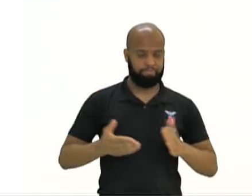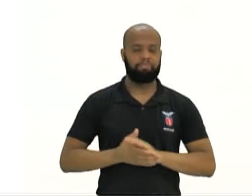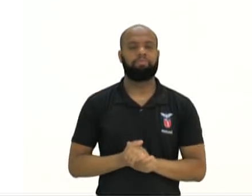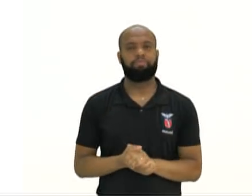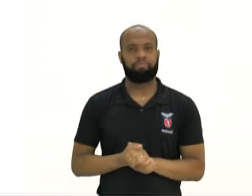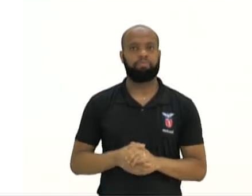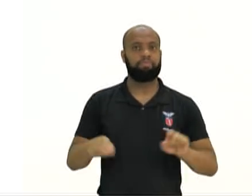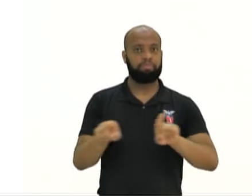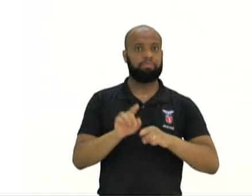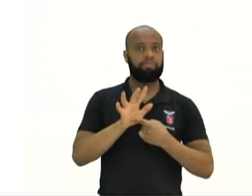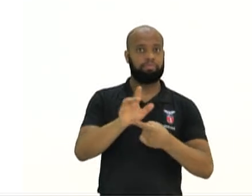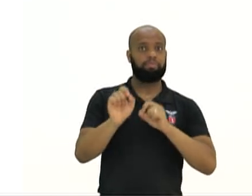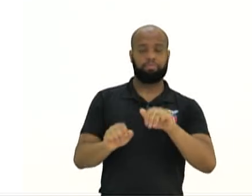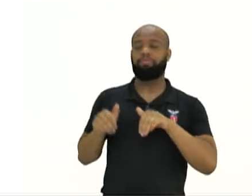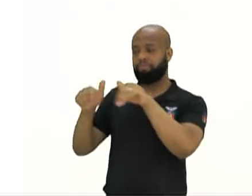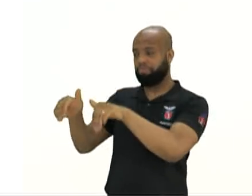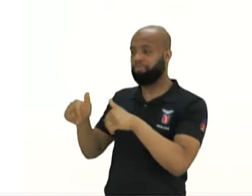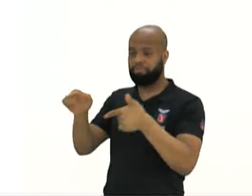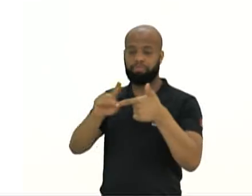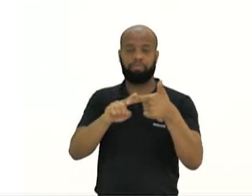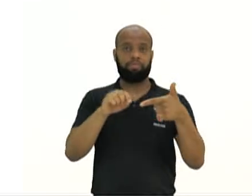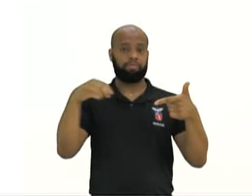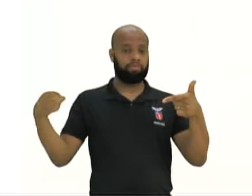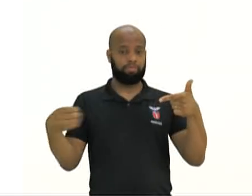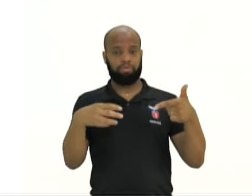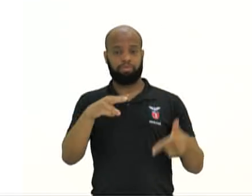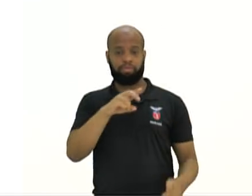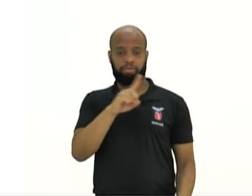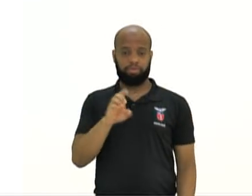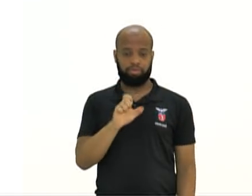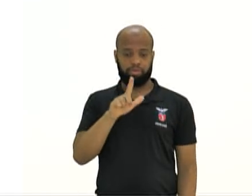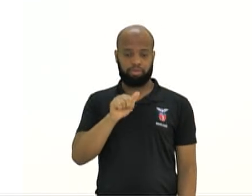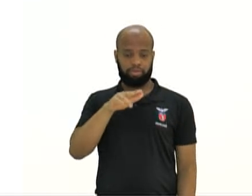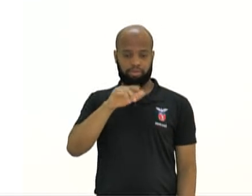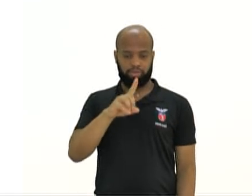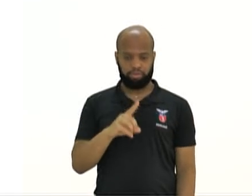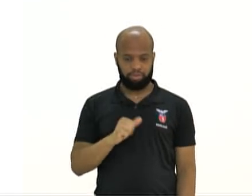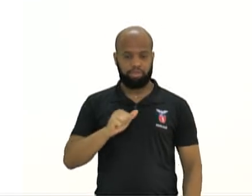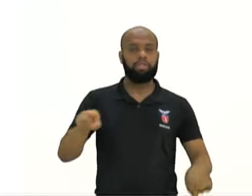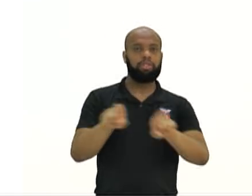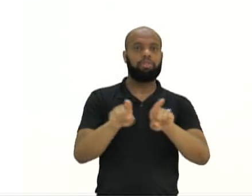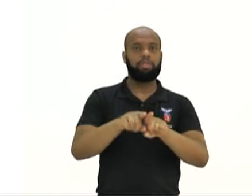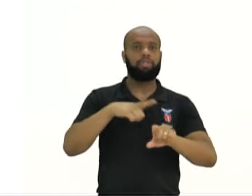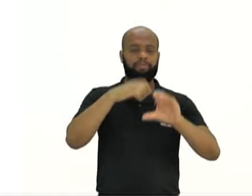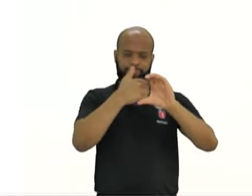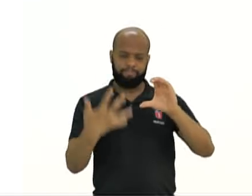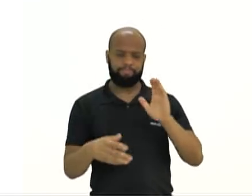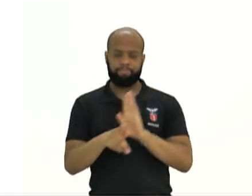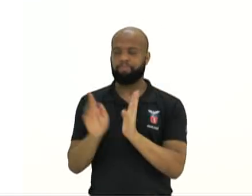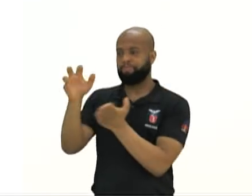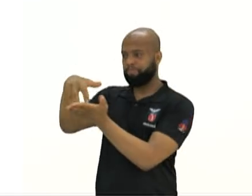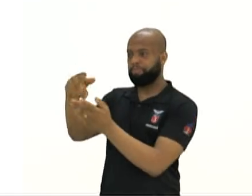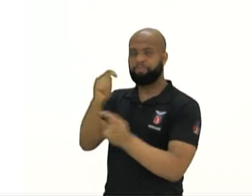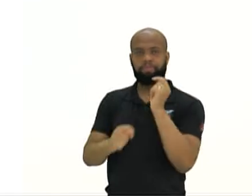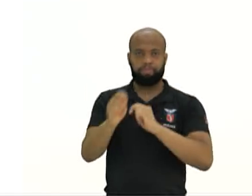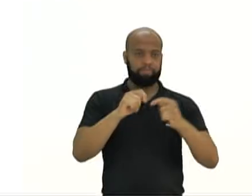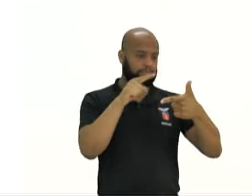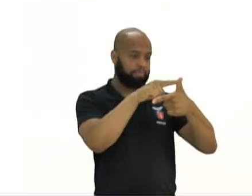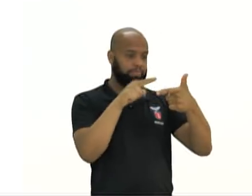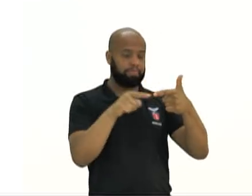Aí o destaque, Austrália e Nova Zelândia, a característica desse setor, dos setores da economia nesses dois